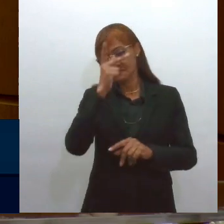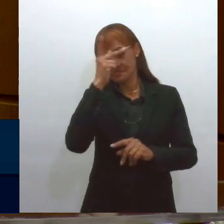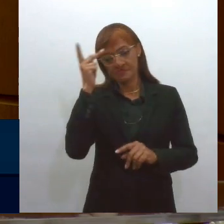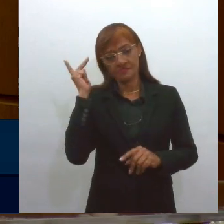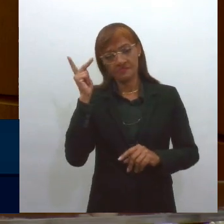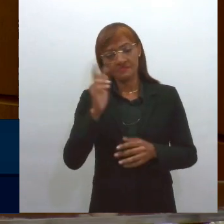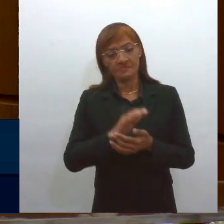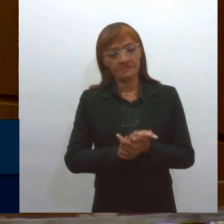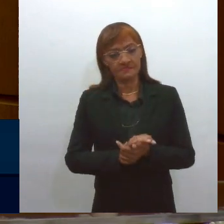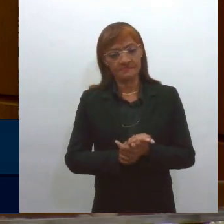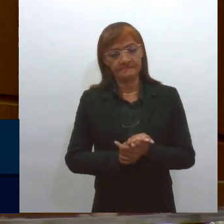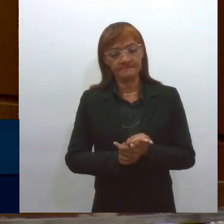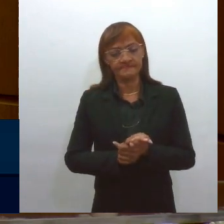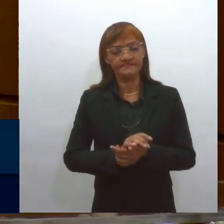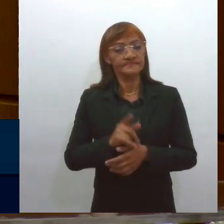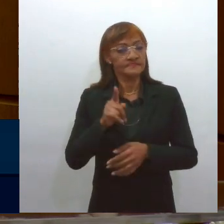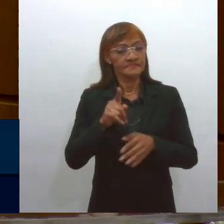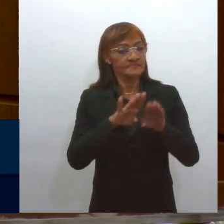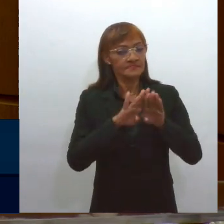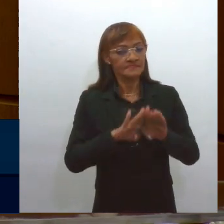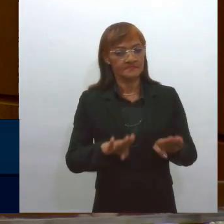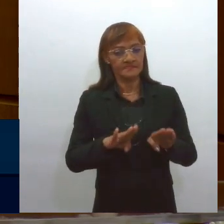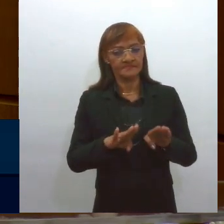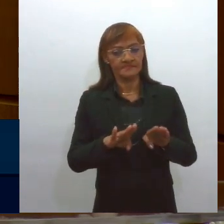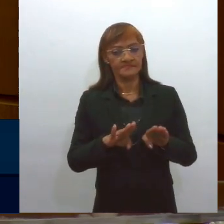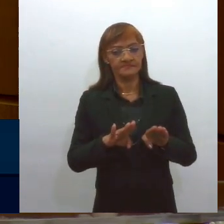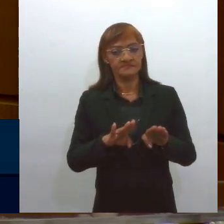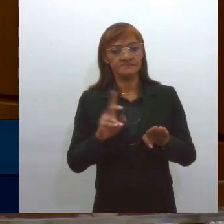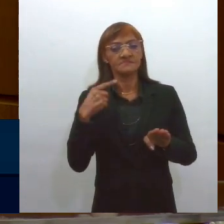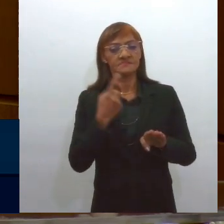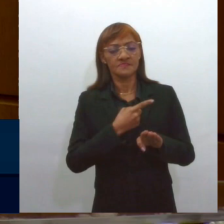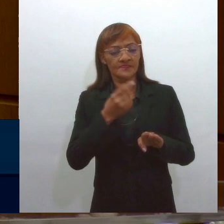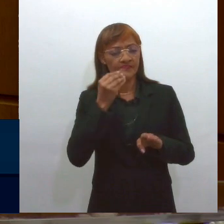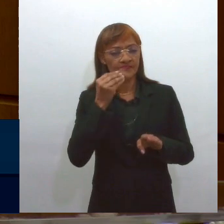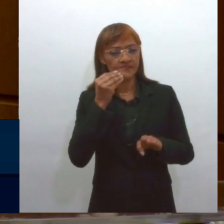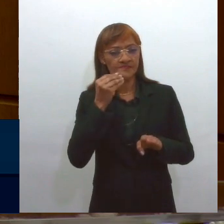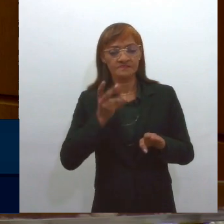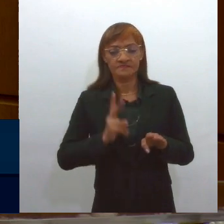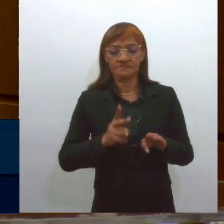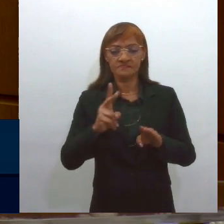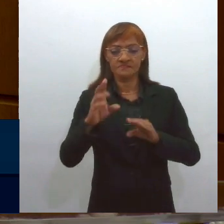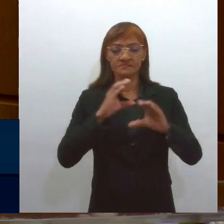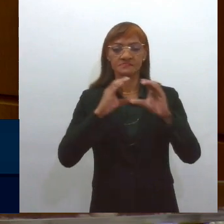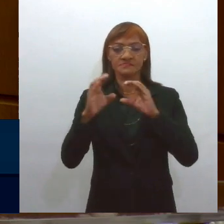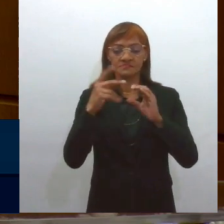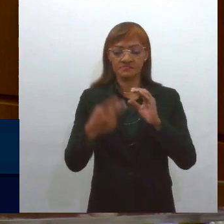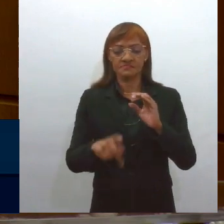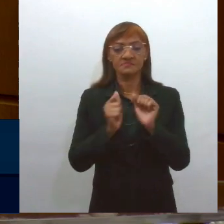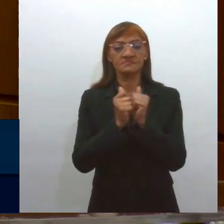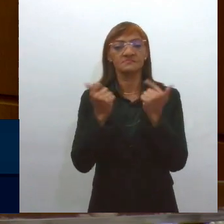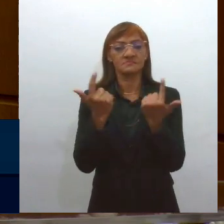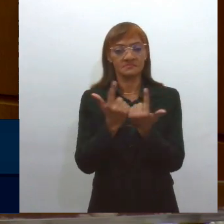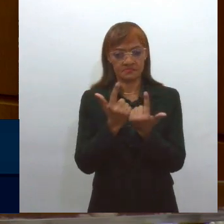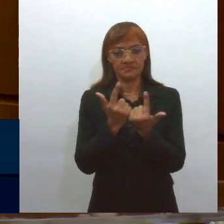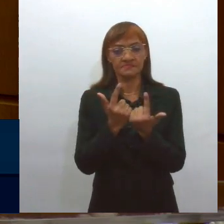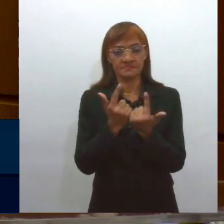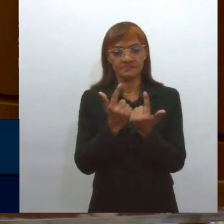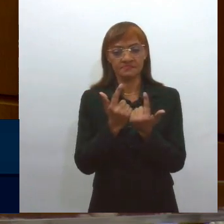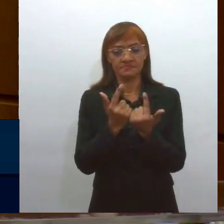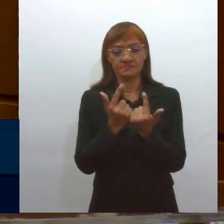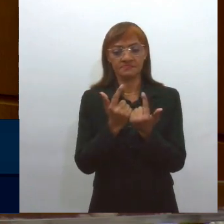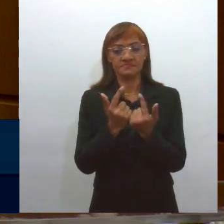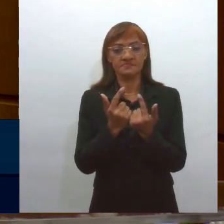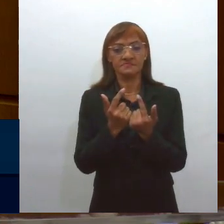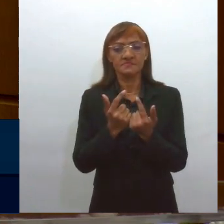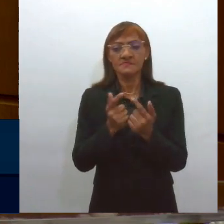que temos tentado fazer por meio da comunicação da Assembleia Legislativa de Sergipe. Mais do que mostrar o que fazem os deputados